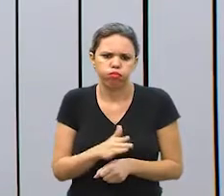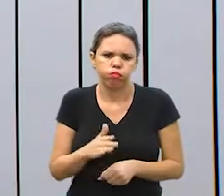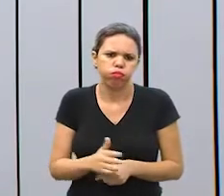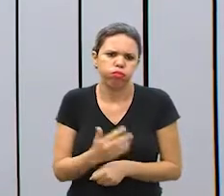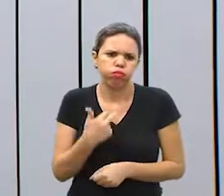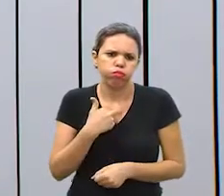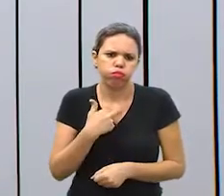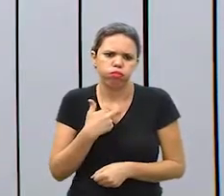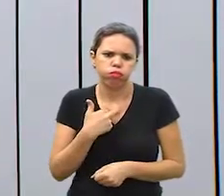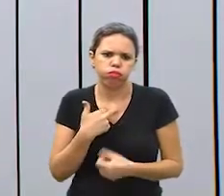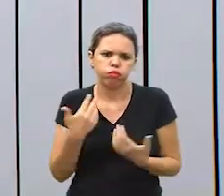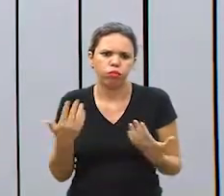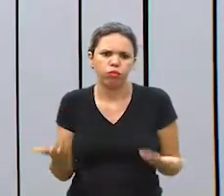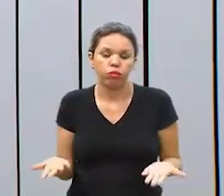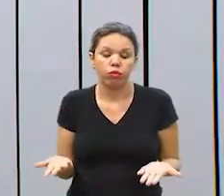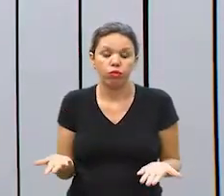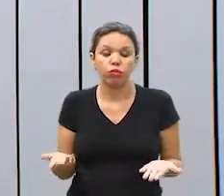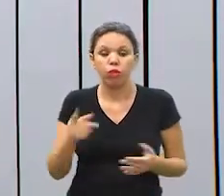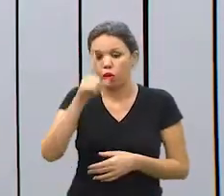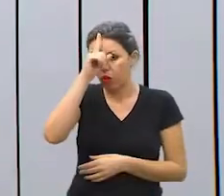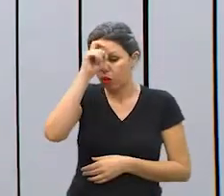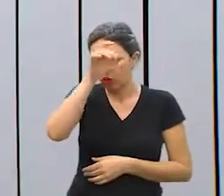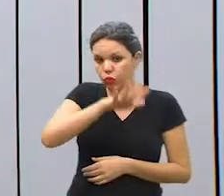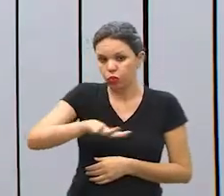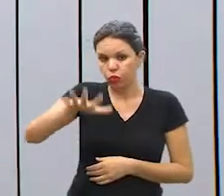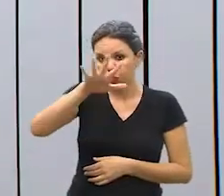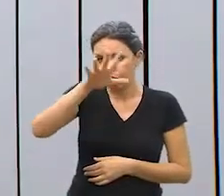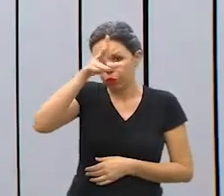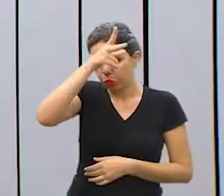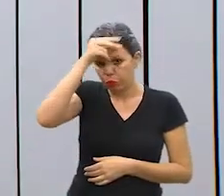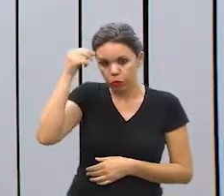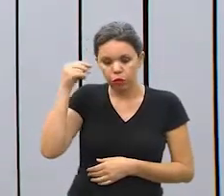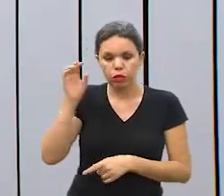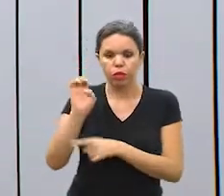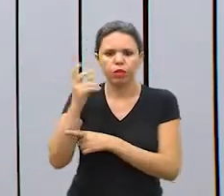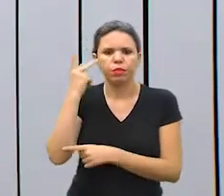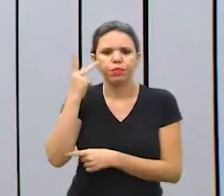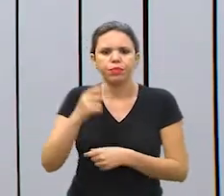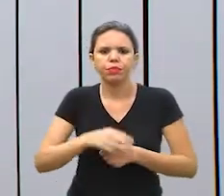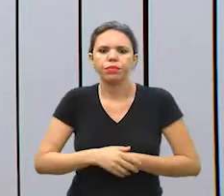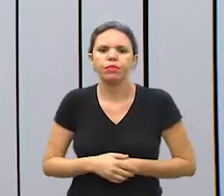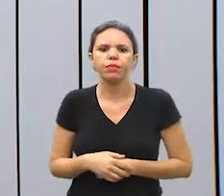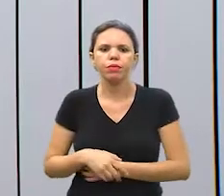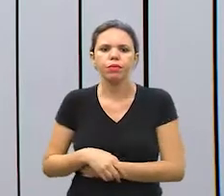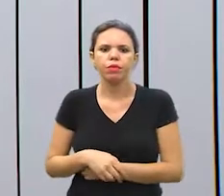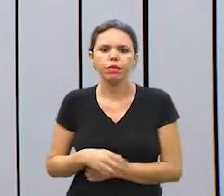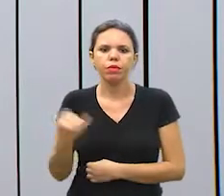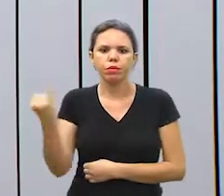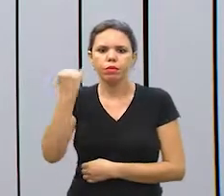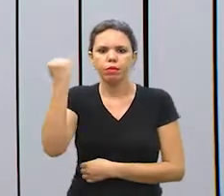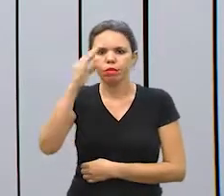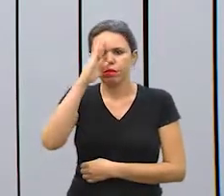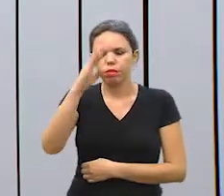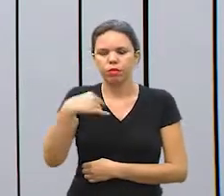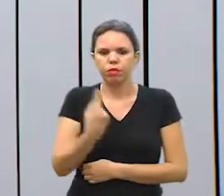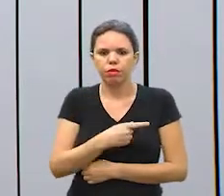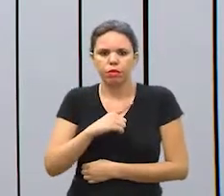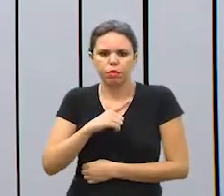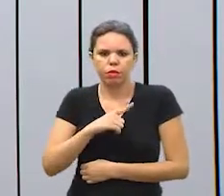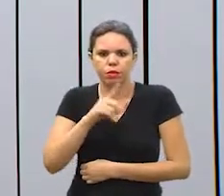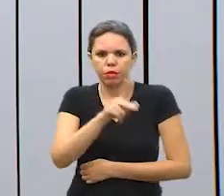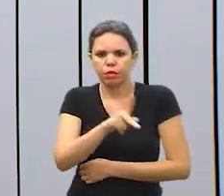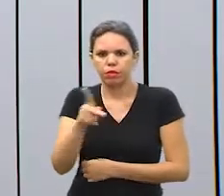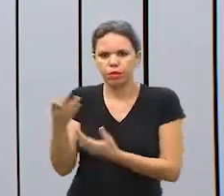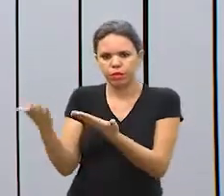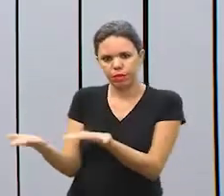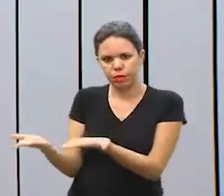super saturado, os hospitais públicos do estado de São Paulo. Então é importante, principalmente quando a gente tem uma